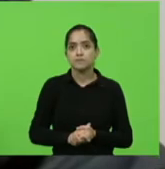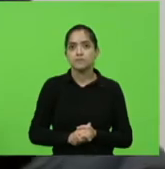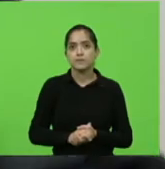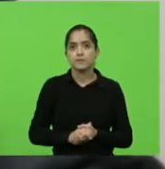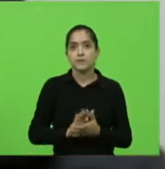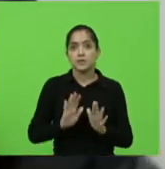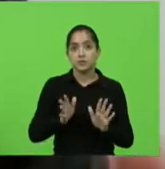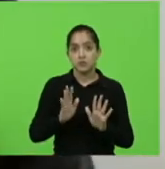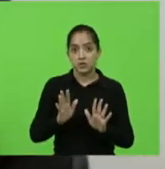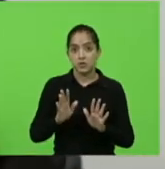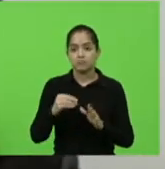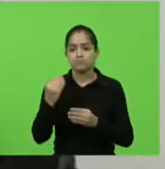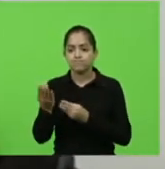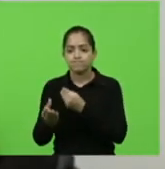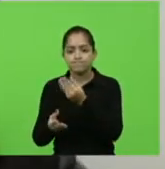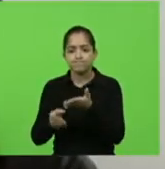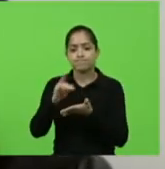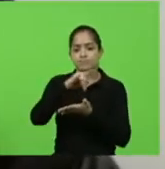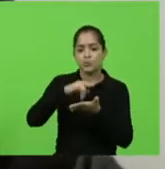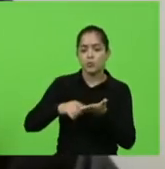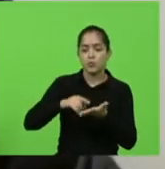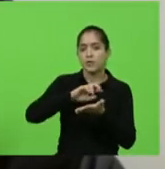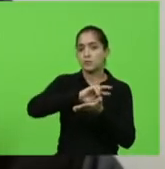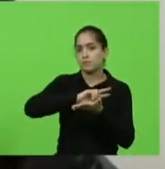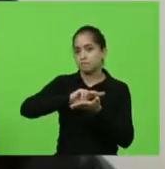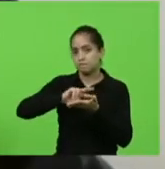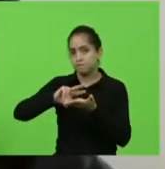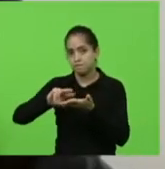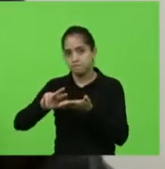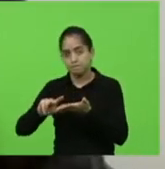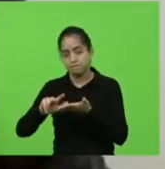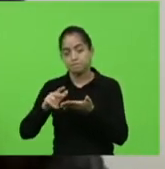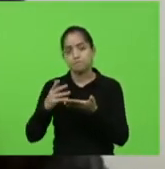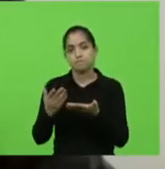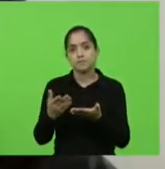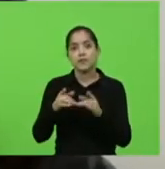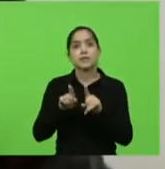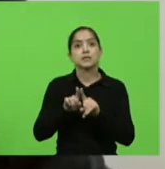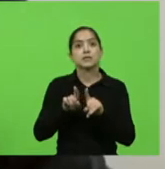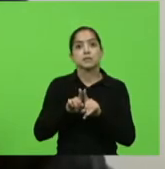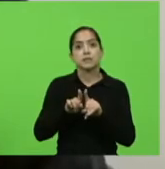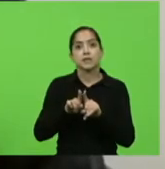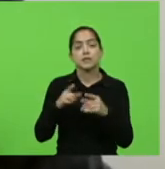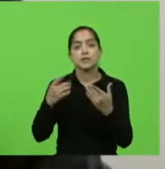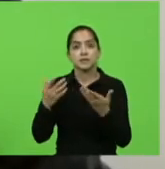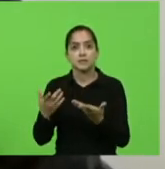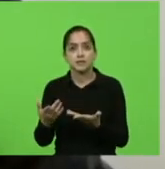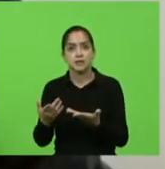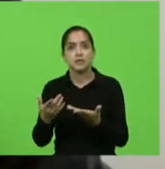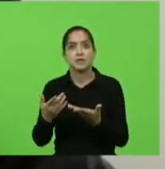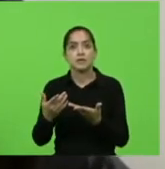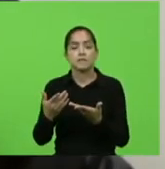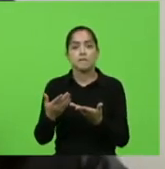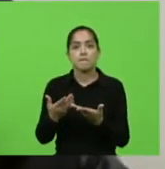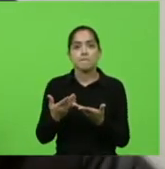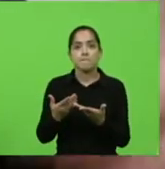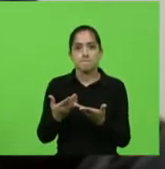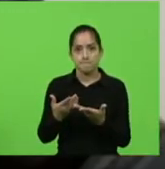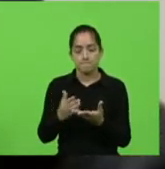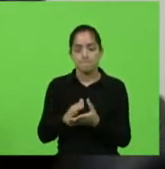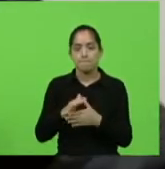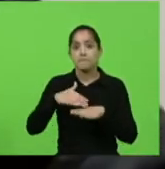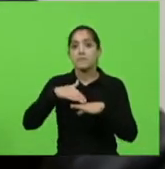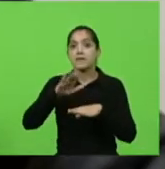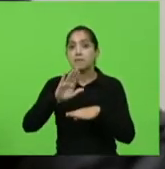entregue documentos desta linha, né? E, ao mesmo tempo, também eu estou repassando